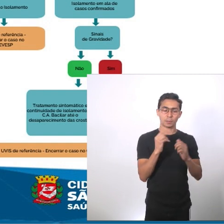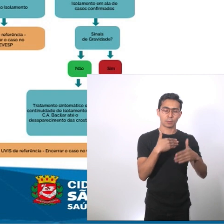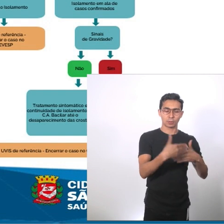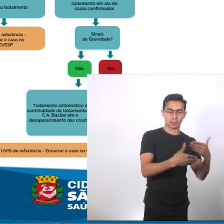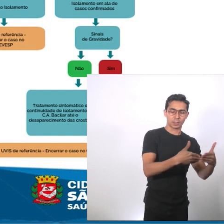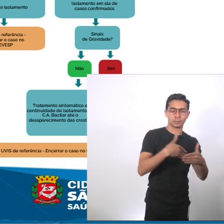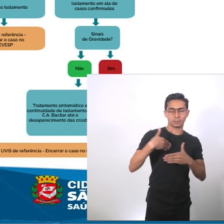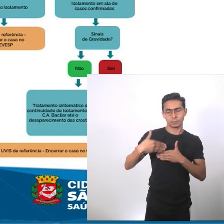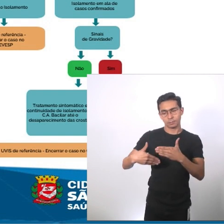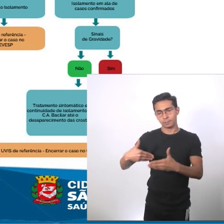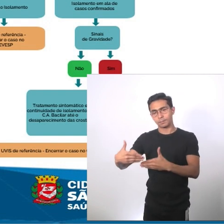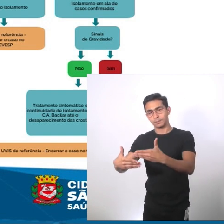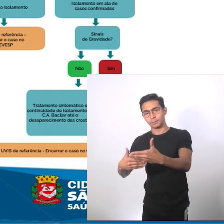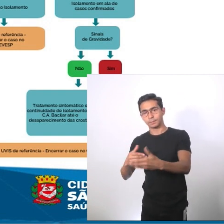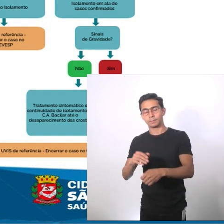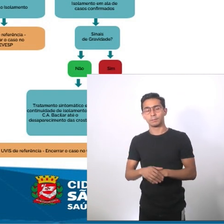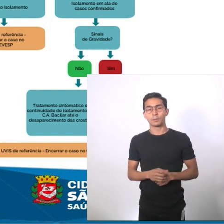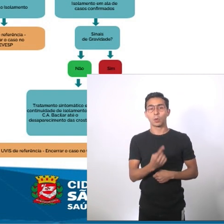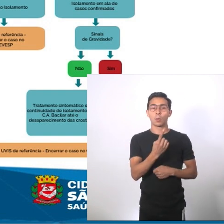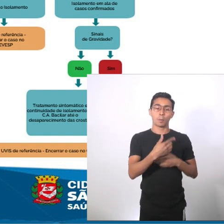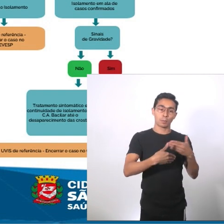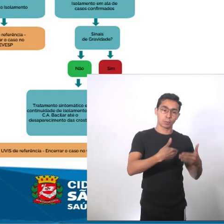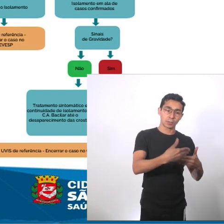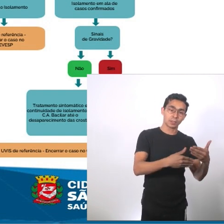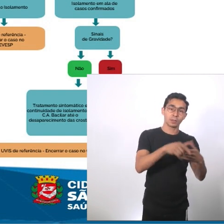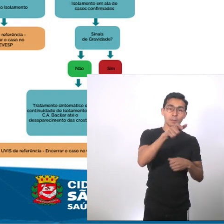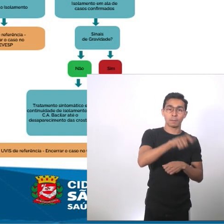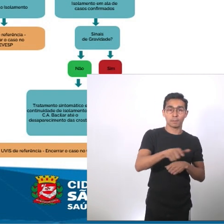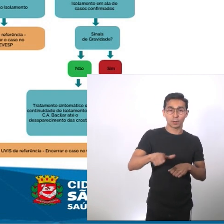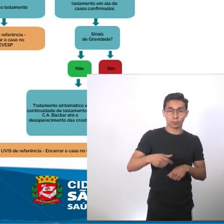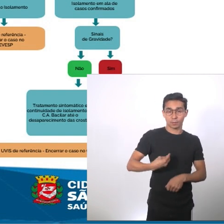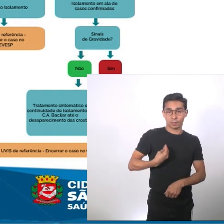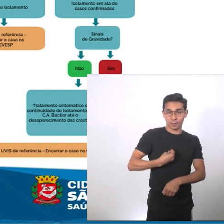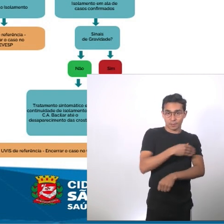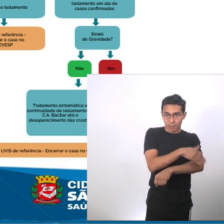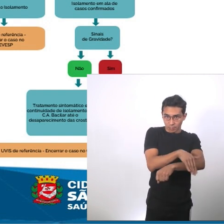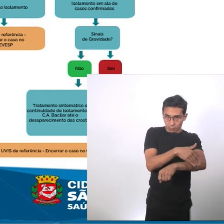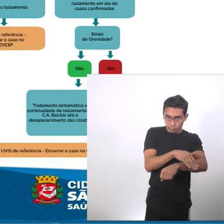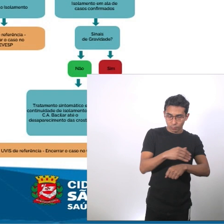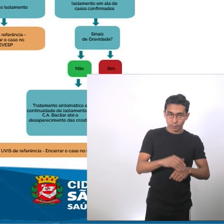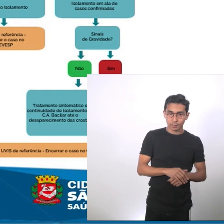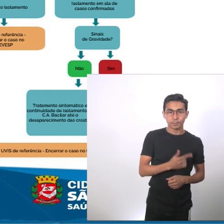os pacientes que estão em situação de rua, e tem um